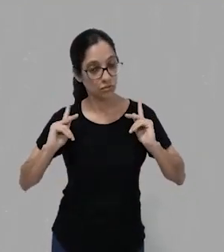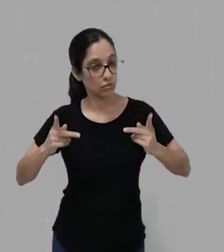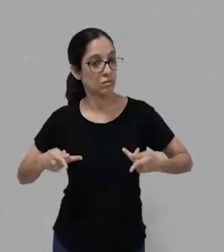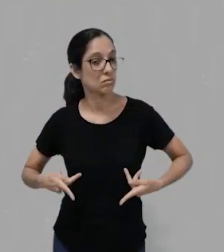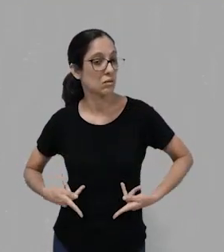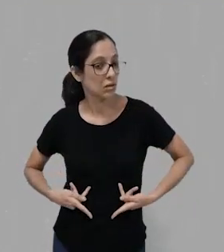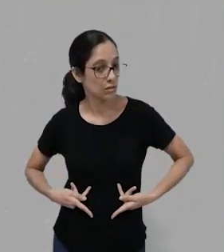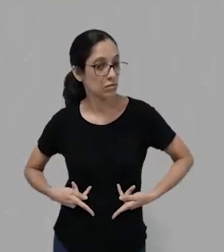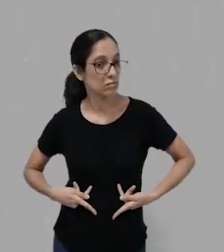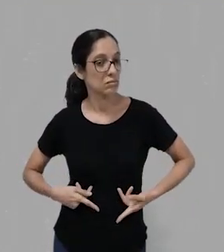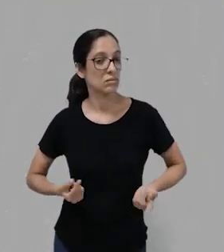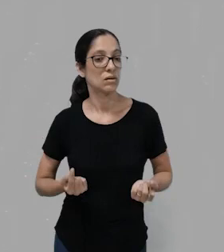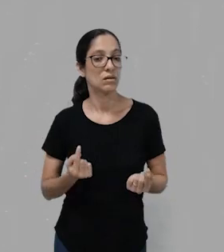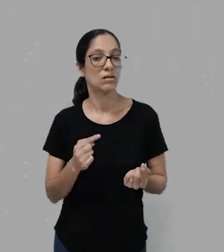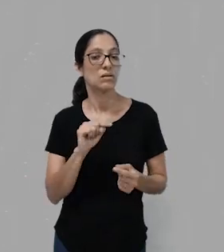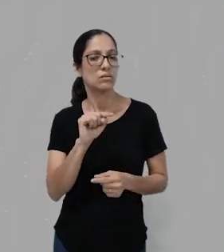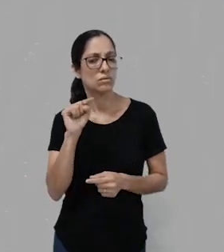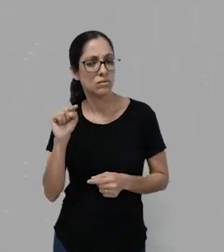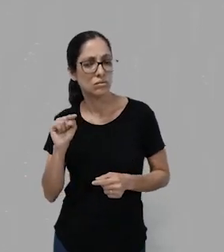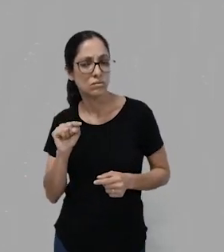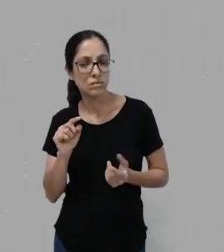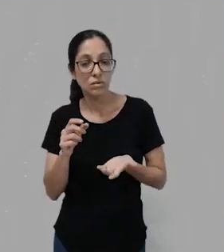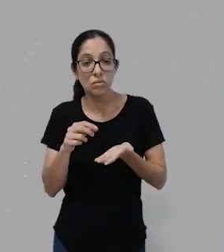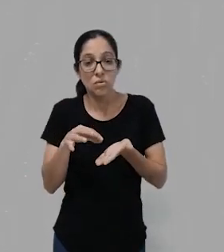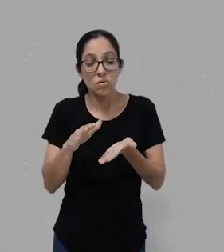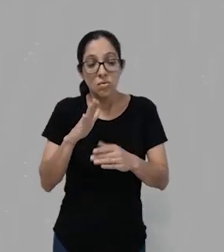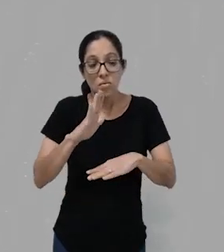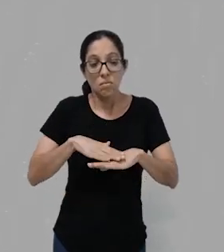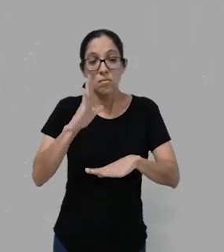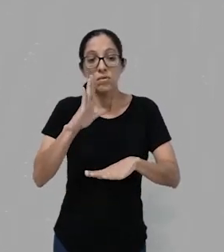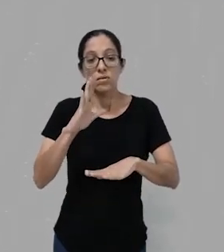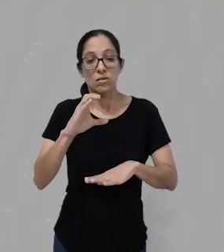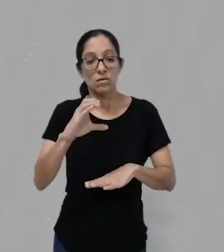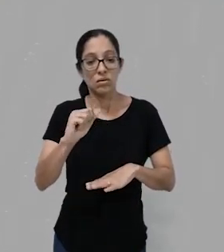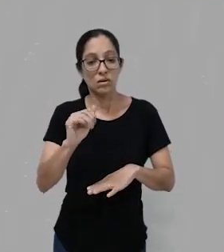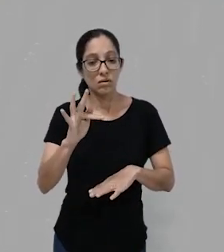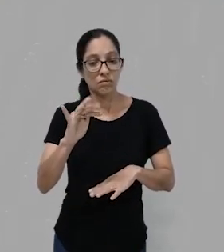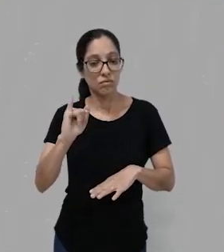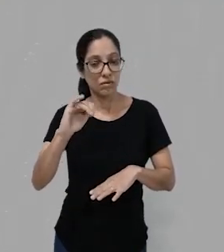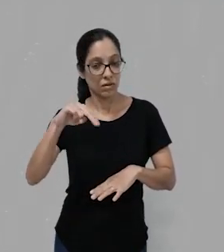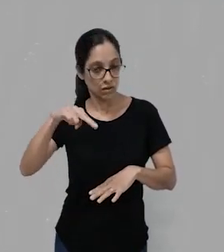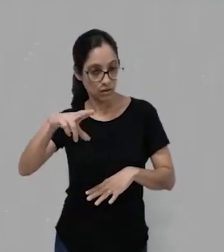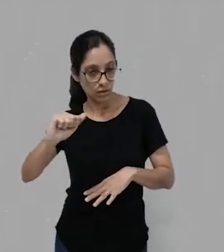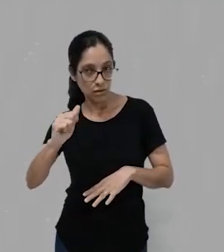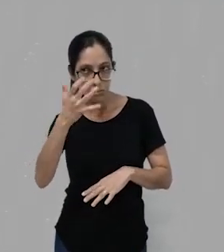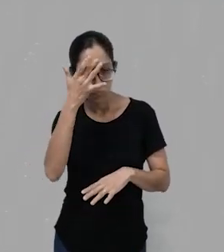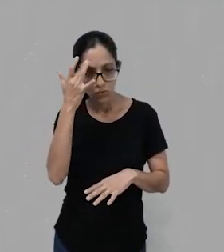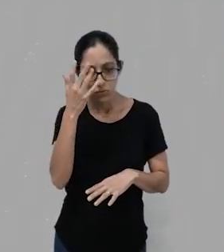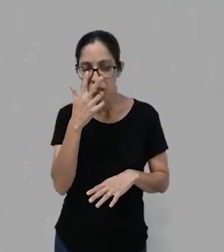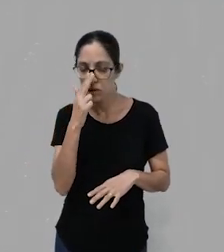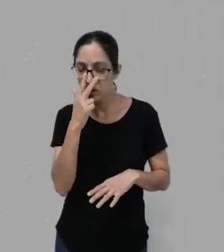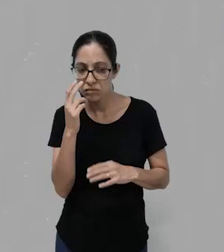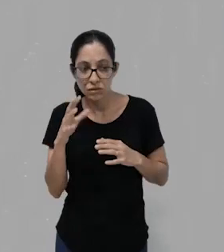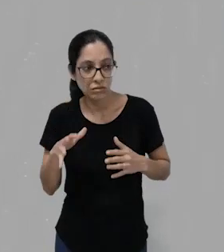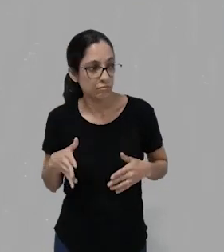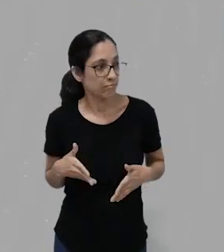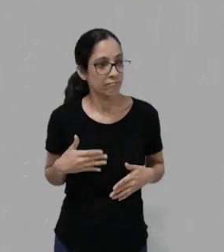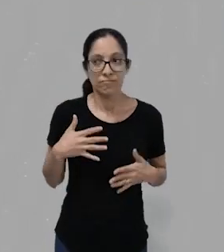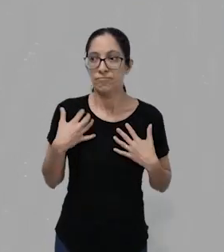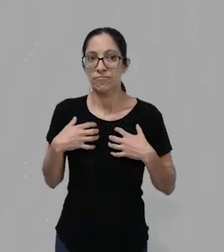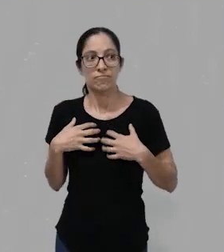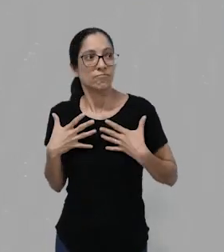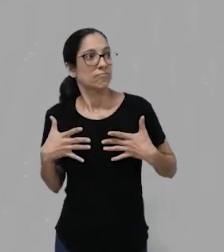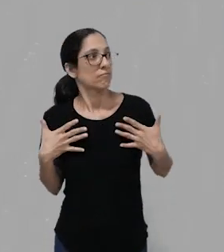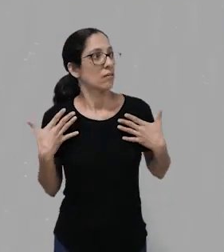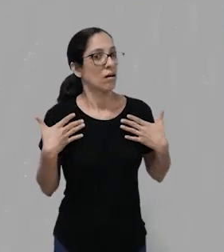suas funções. Então o excesso de cafeína ela vai trazer essa certa euforia. Está aqui uma cocaína,